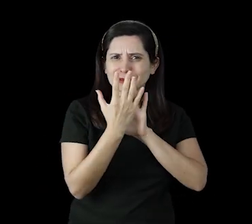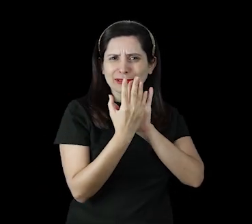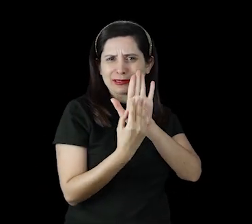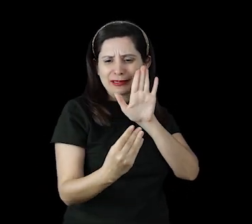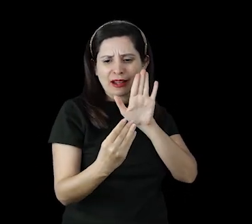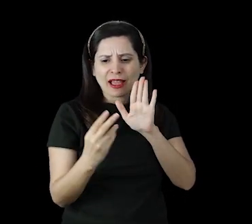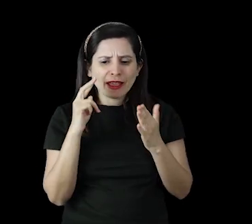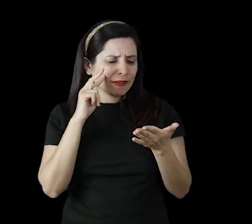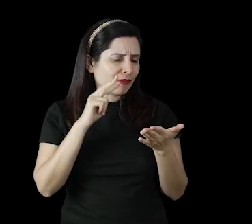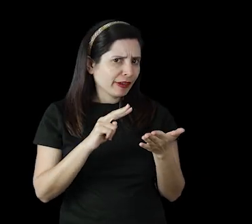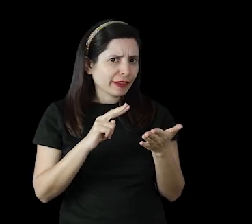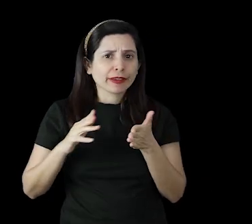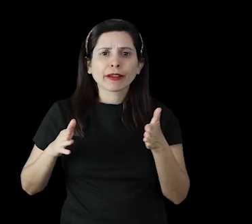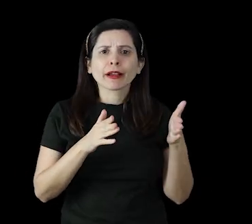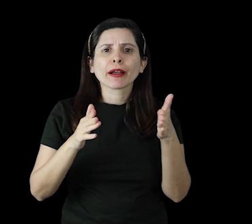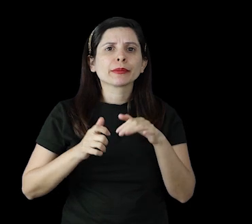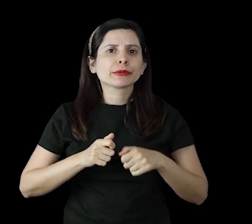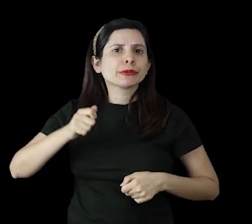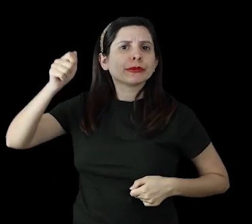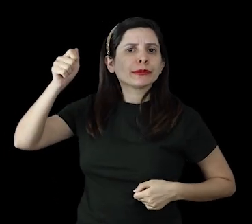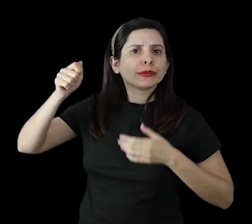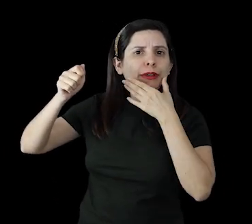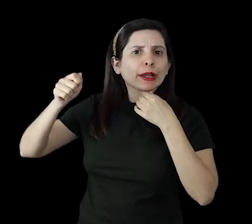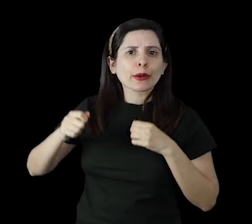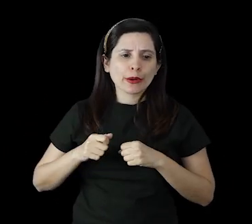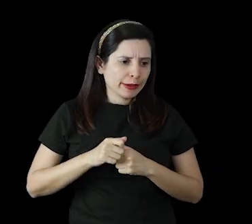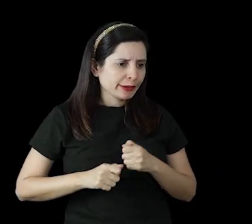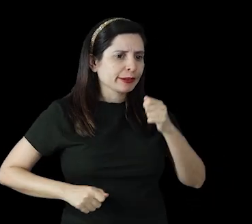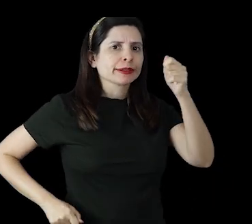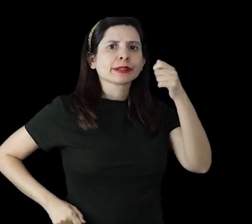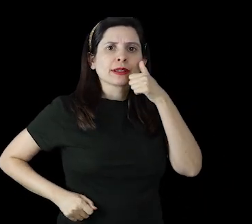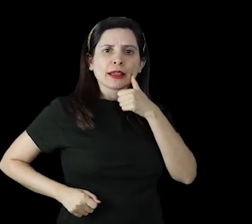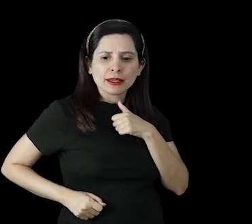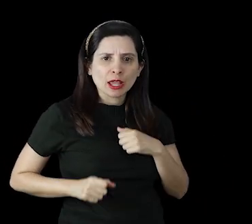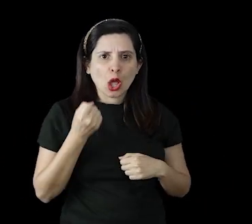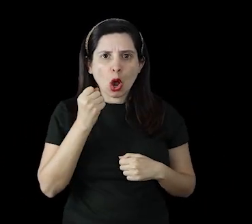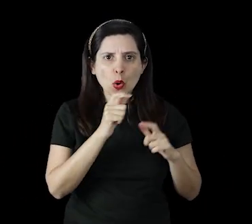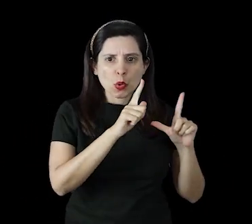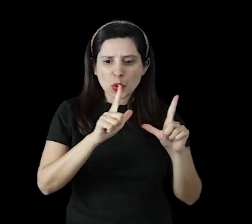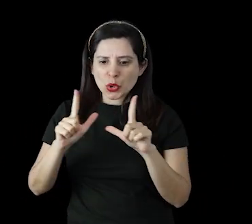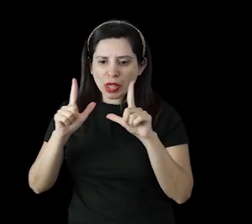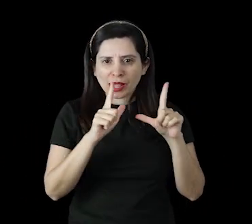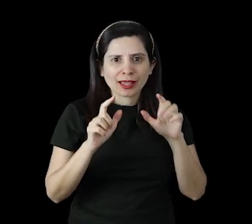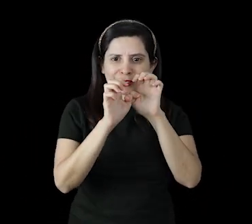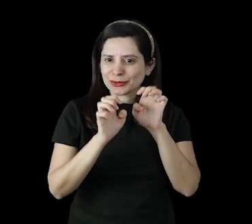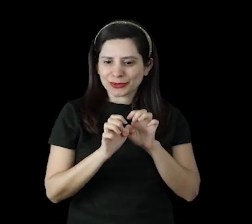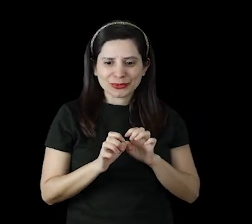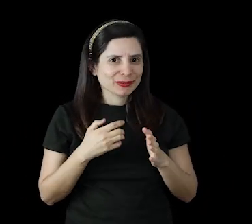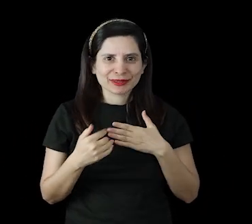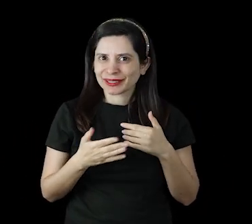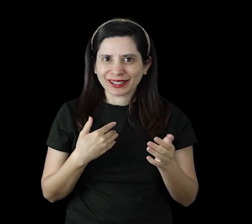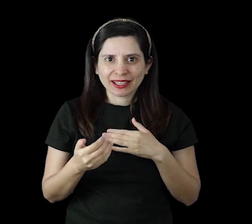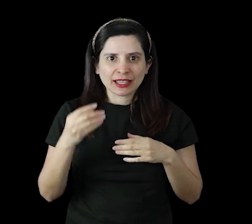vou ver aqui Jornada do Herói, ou Jornada da Heroína, Promessa da Virgem, 8 sequências, Save the Cat, né? Estrutura que seja,